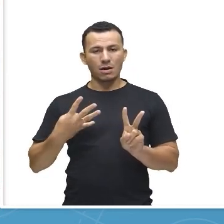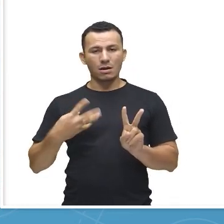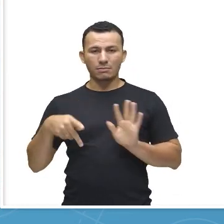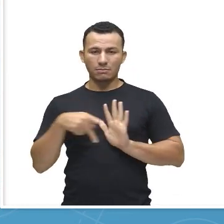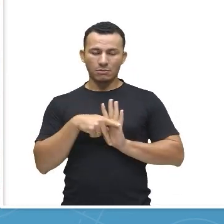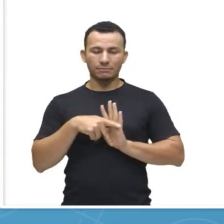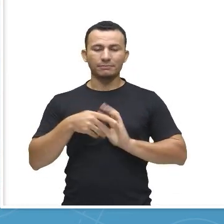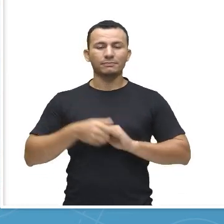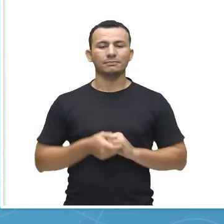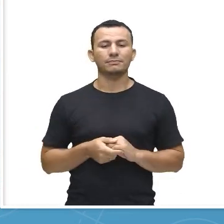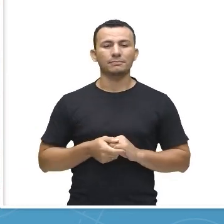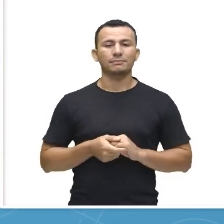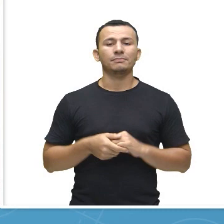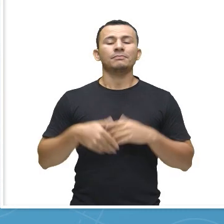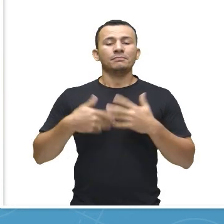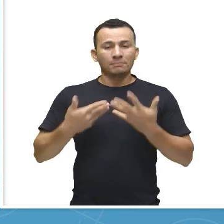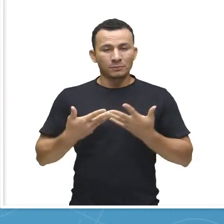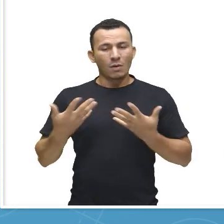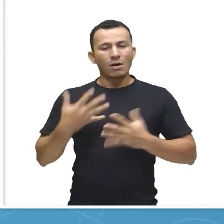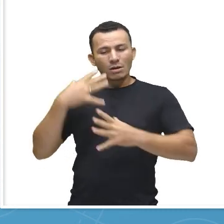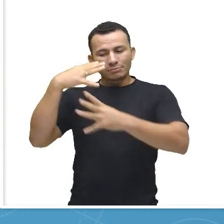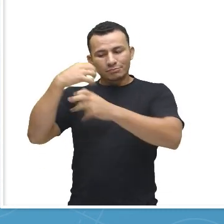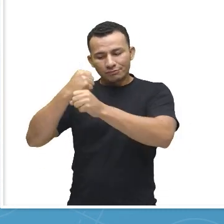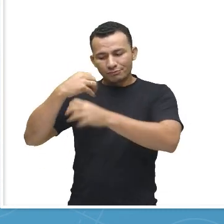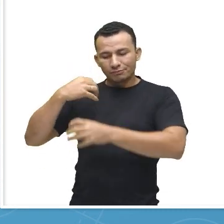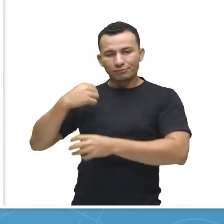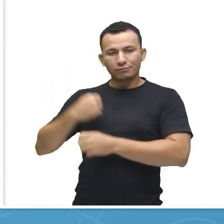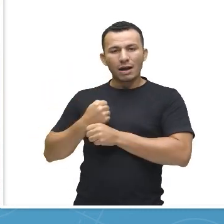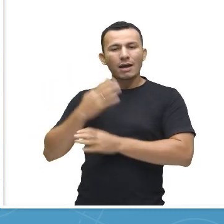Tá? E aí, a partir daí, a gente precisa